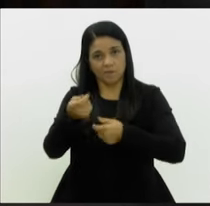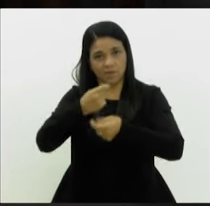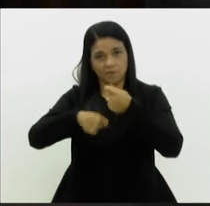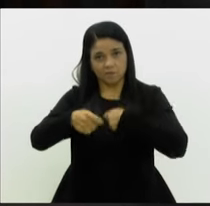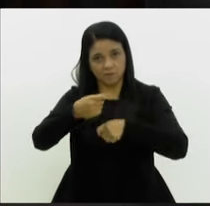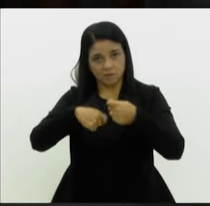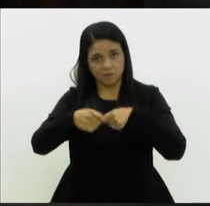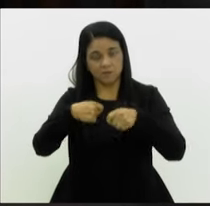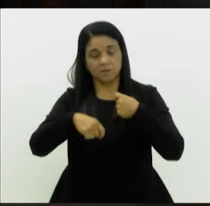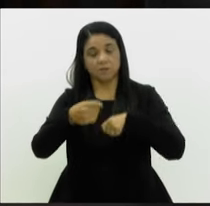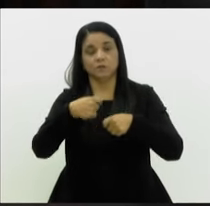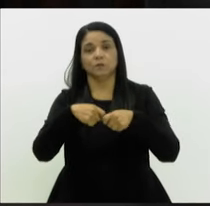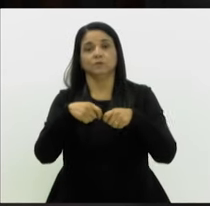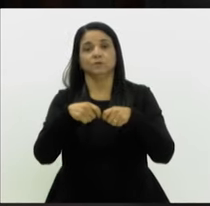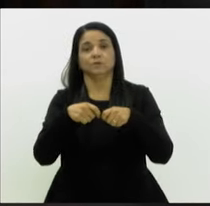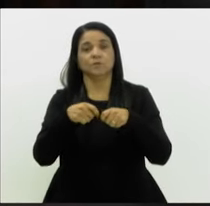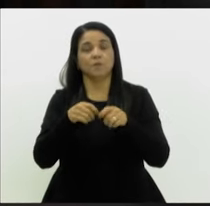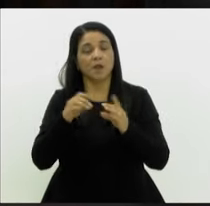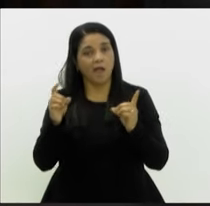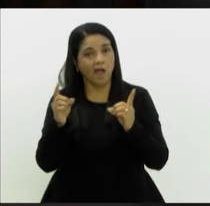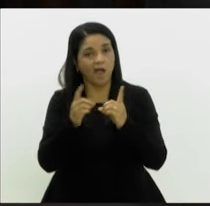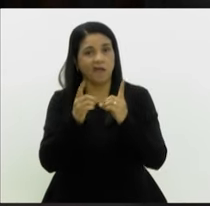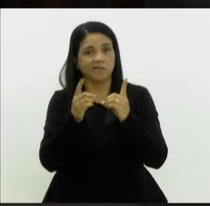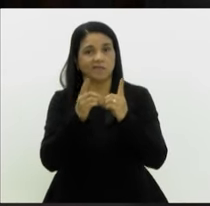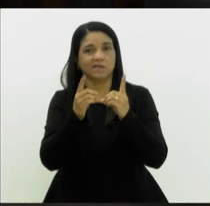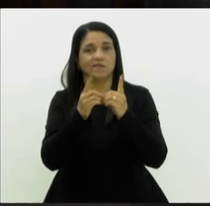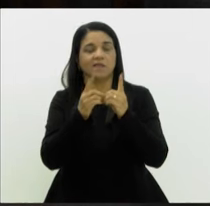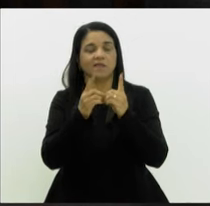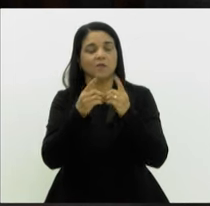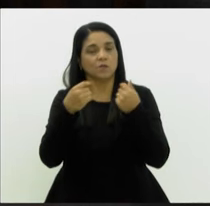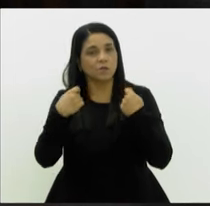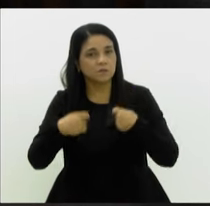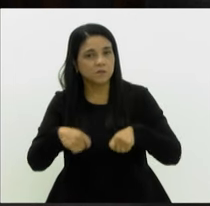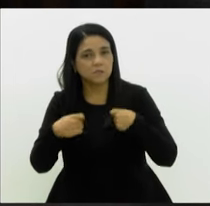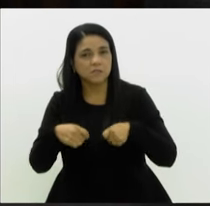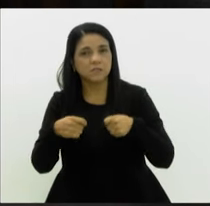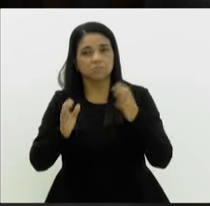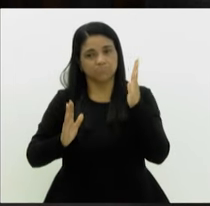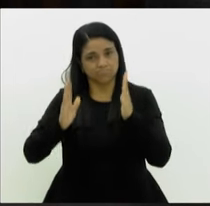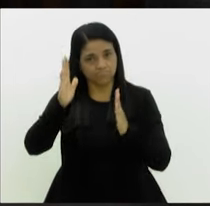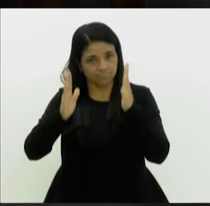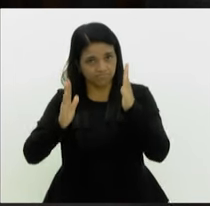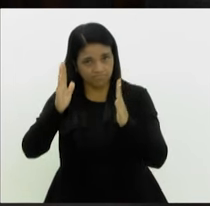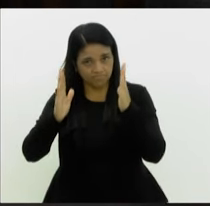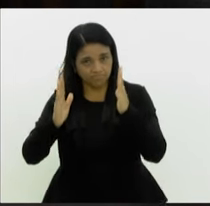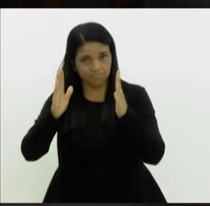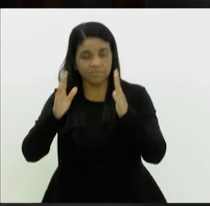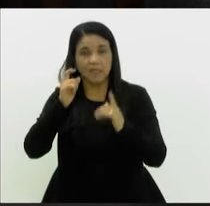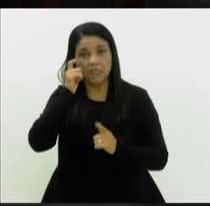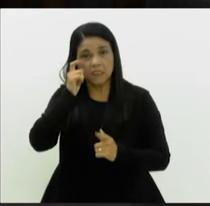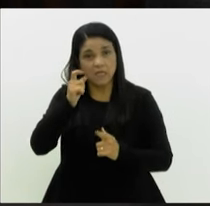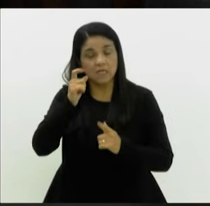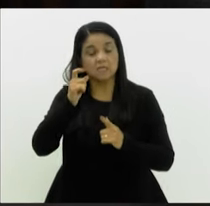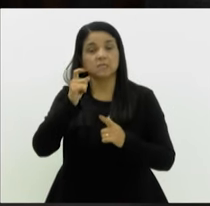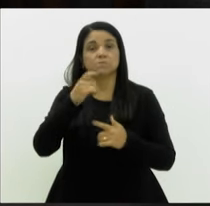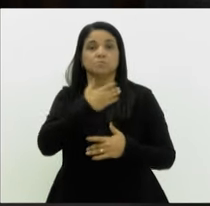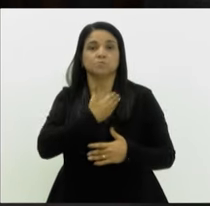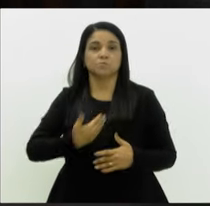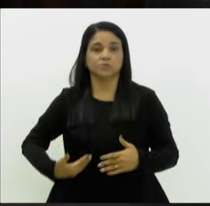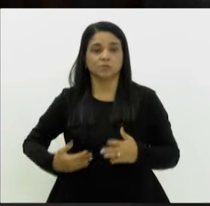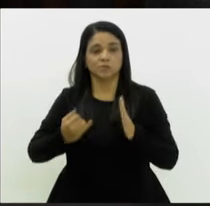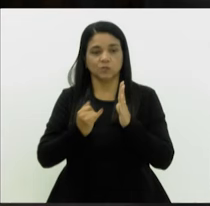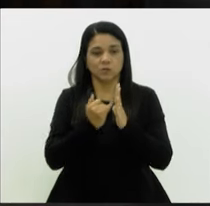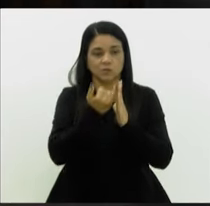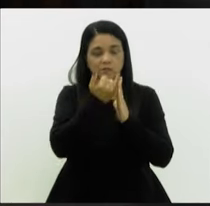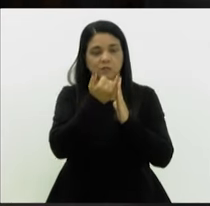administração direta e indireta, para atender a necessidade temporária de excepcional interesse público, nos termos do inciso 9º